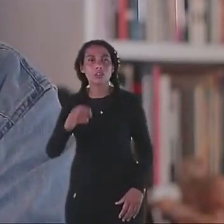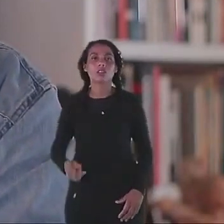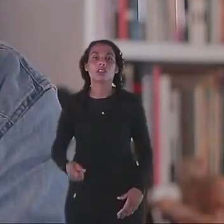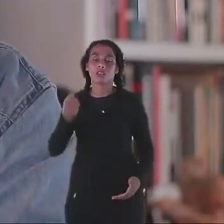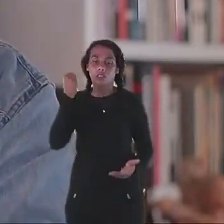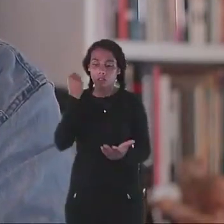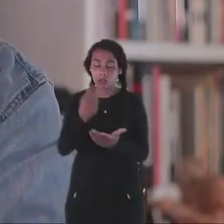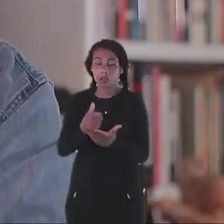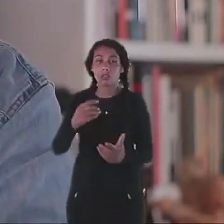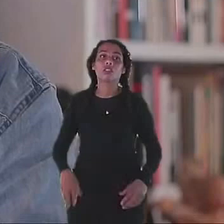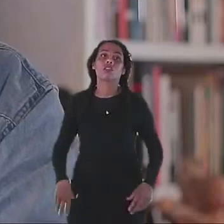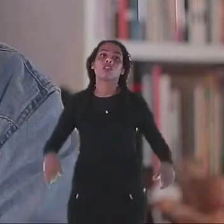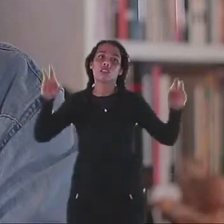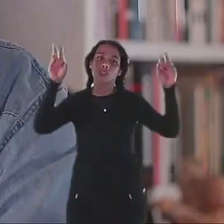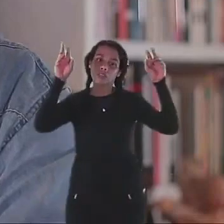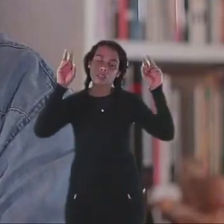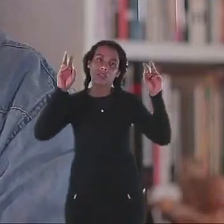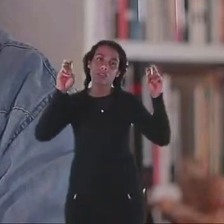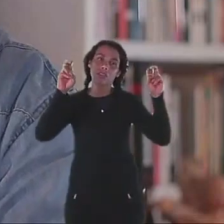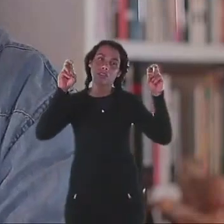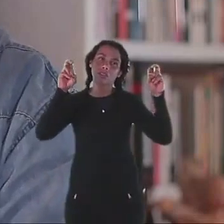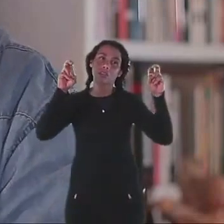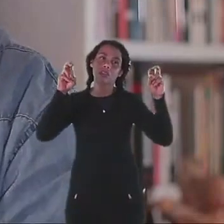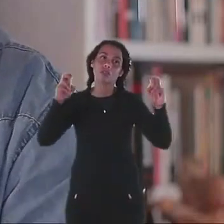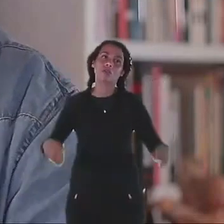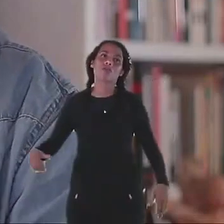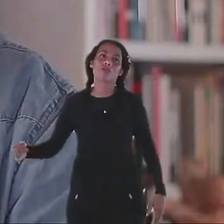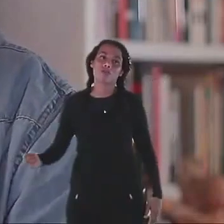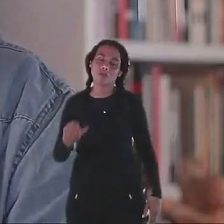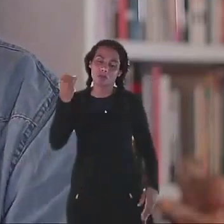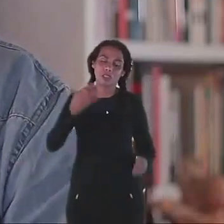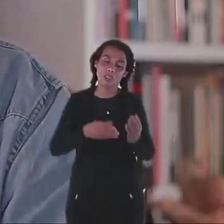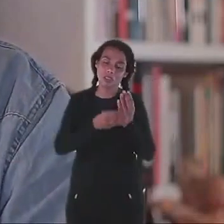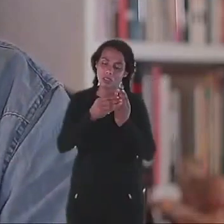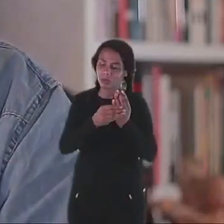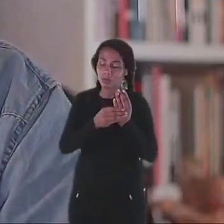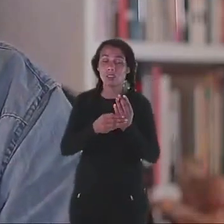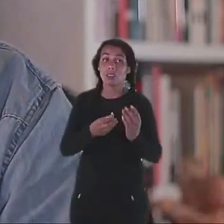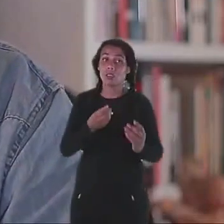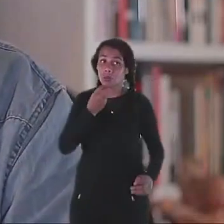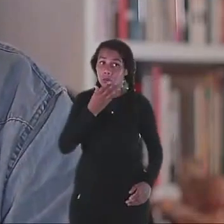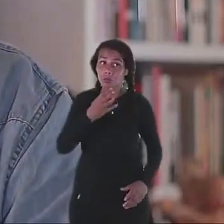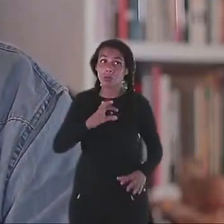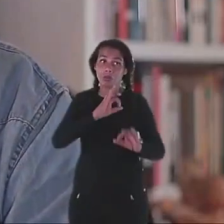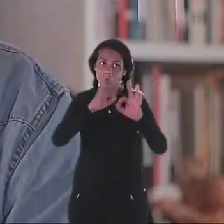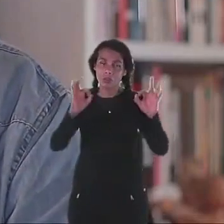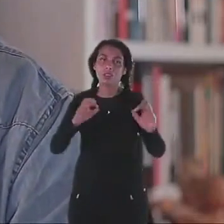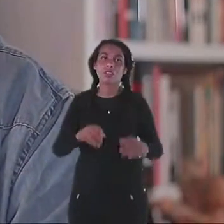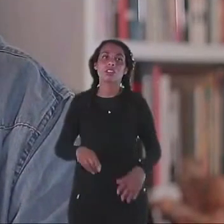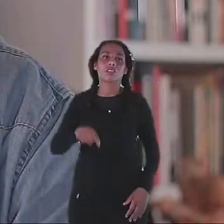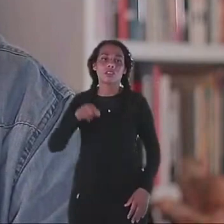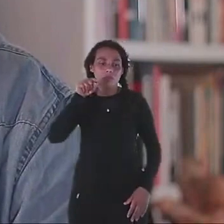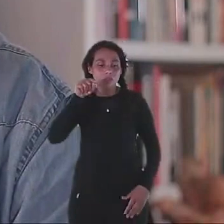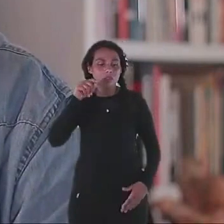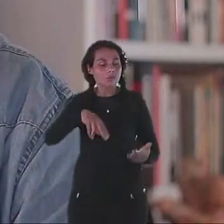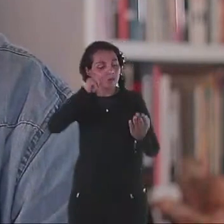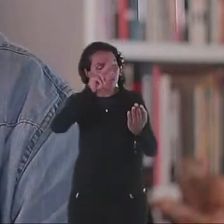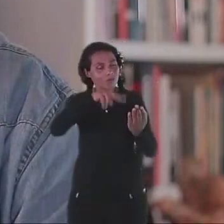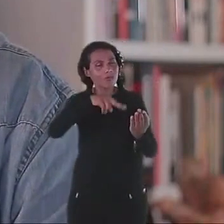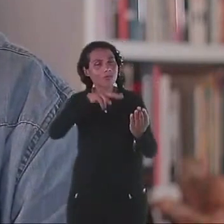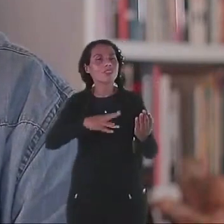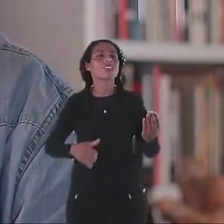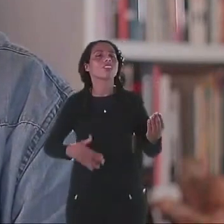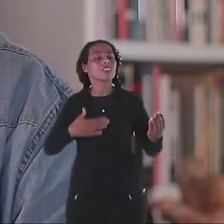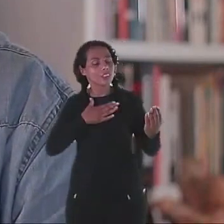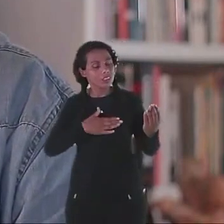o motivo do nosso encontro. Comprem o livro, eu já li e garanto que é uma leitura saborosíssima e que faz